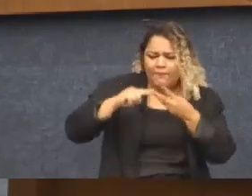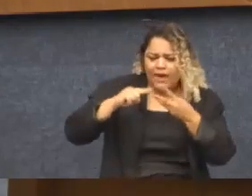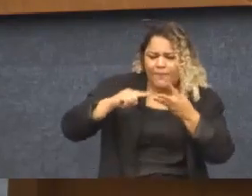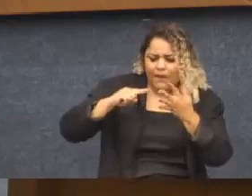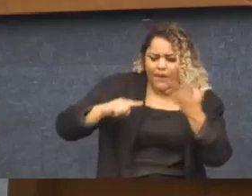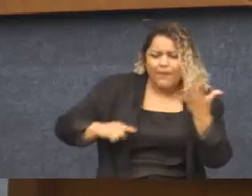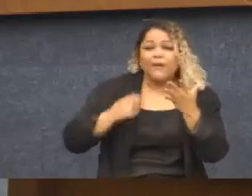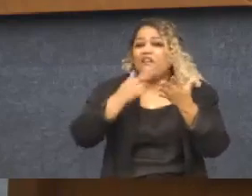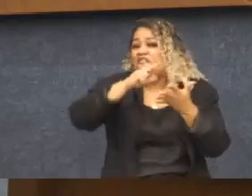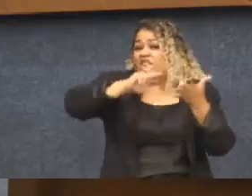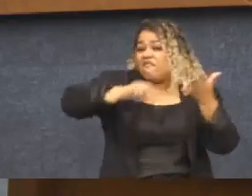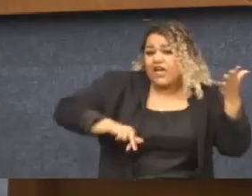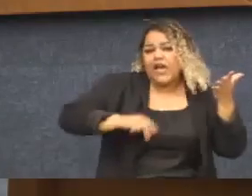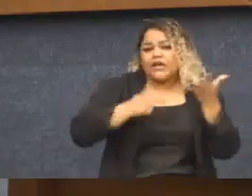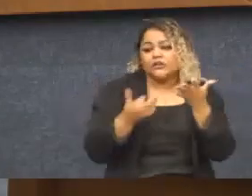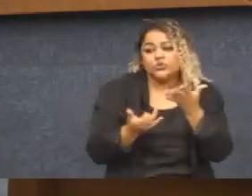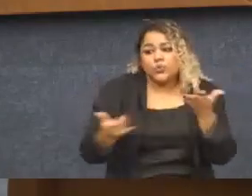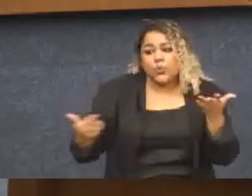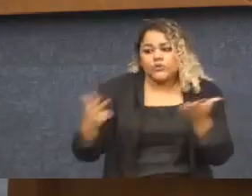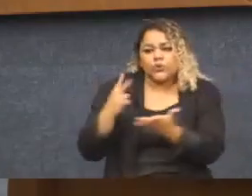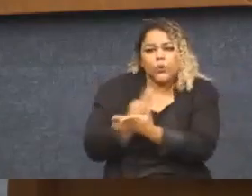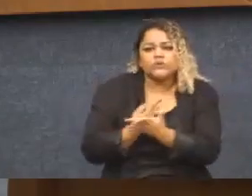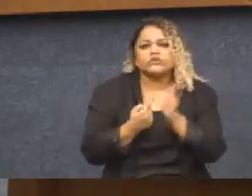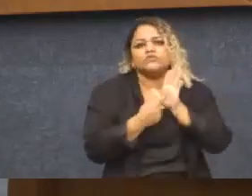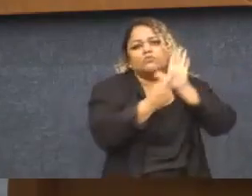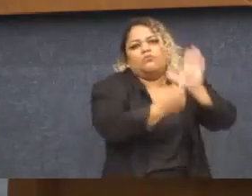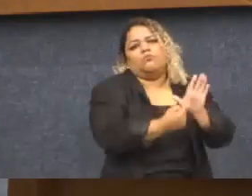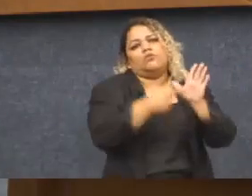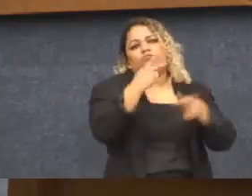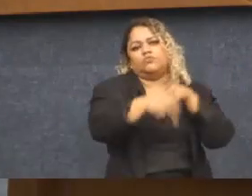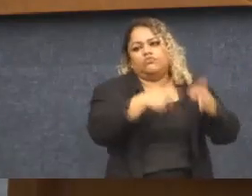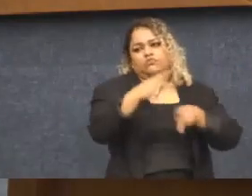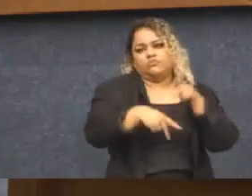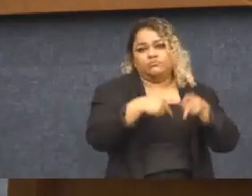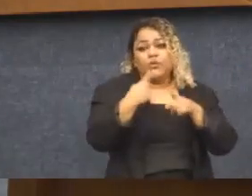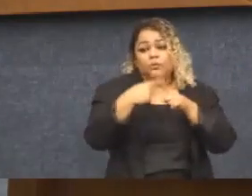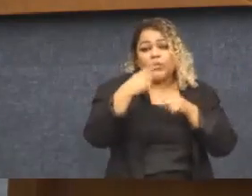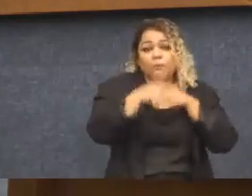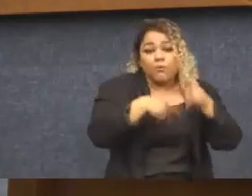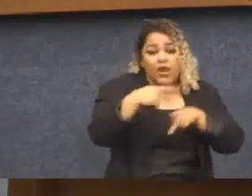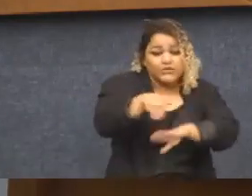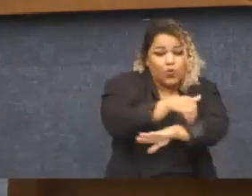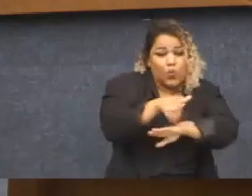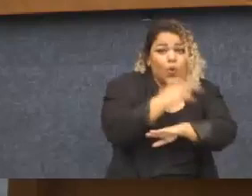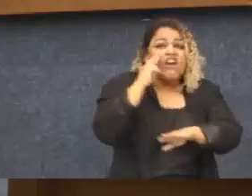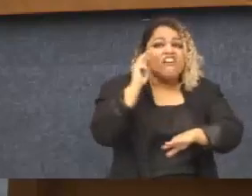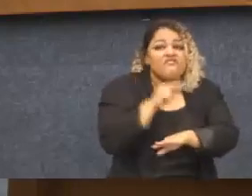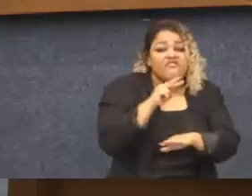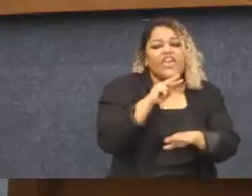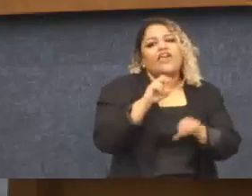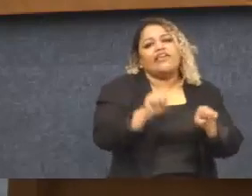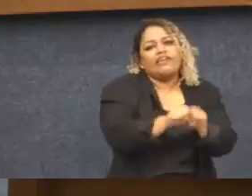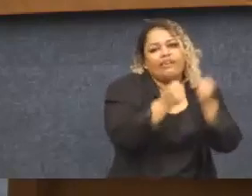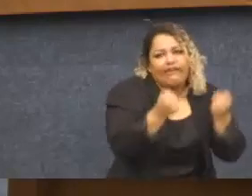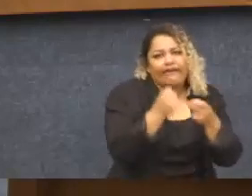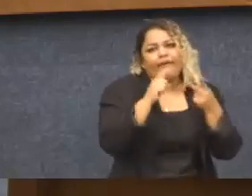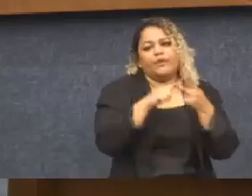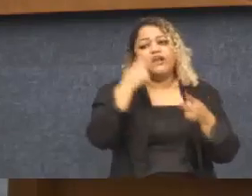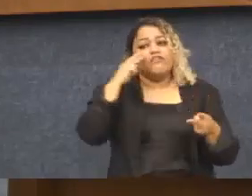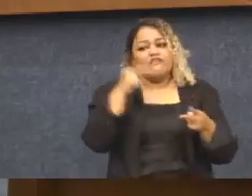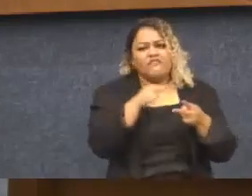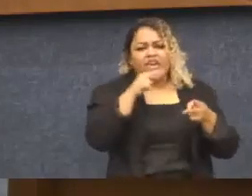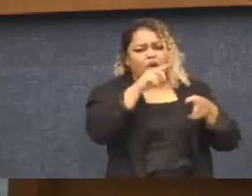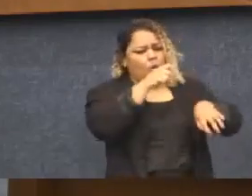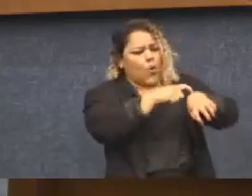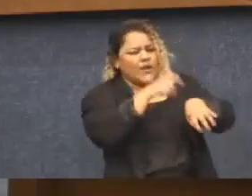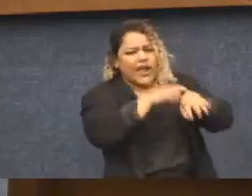para a população, porque a população está vendo os ônibus estragando nas ruas. A população está vendo os quadros horários não sendo atendidos.